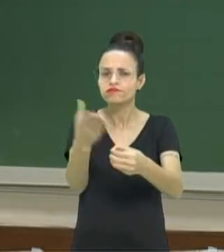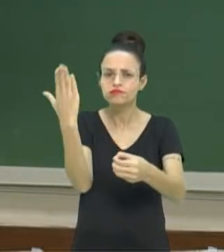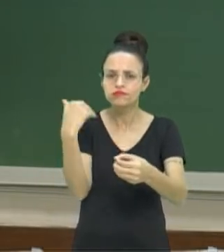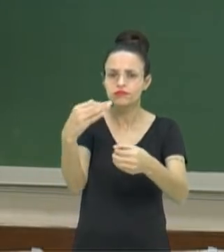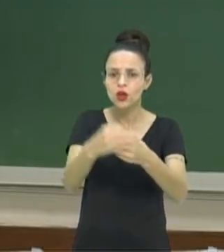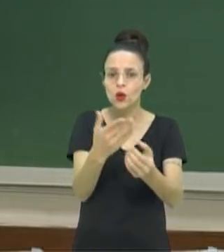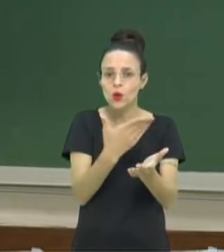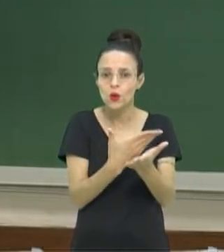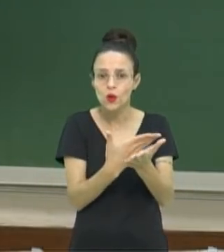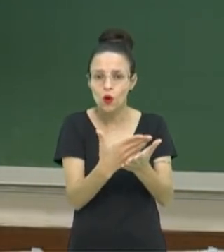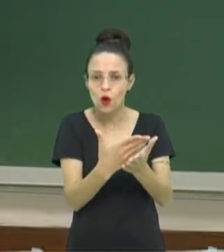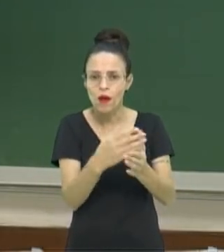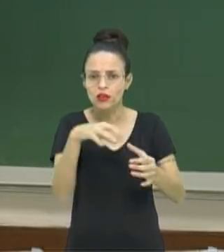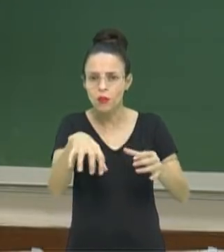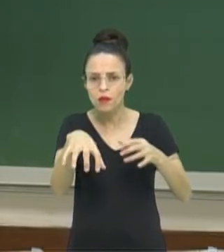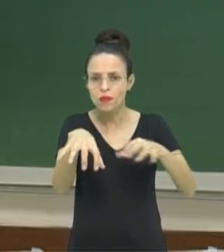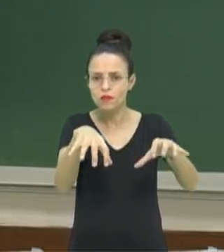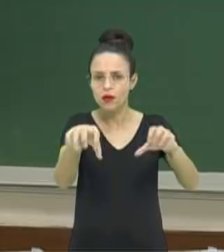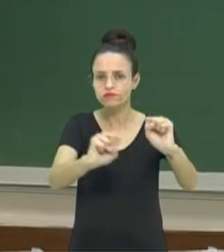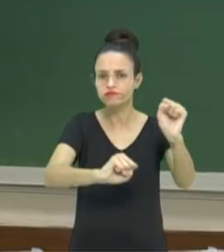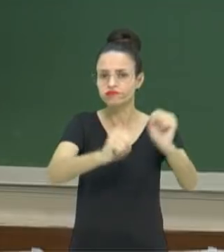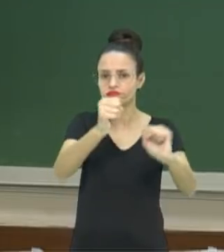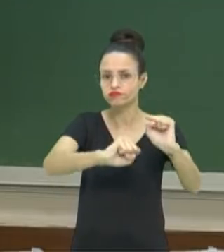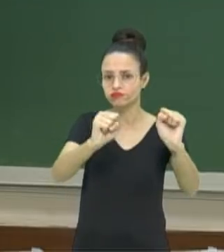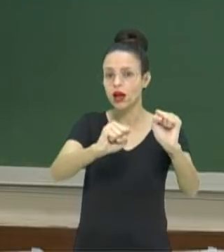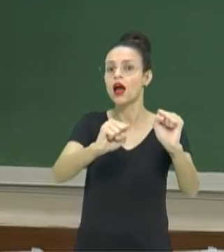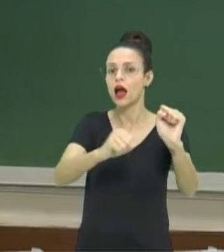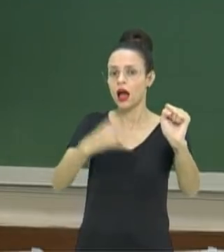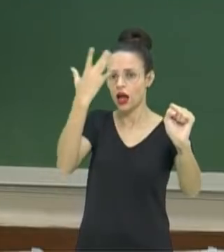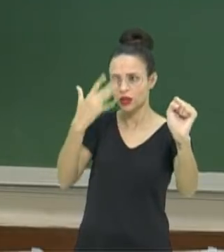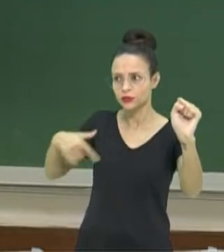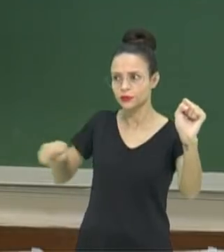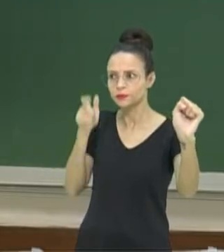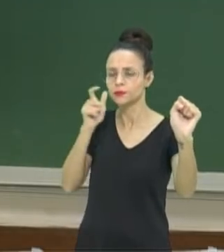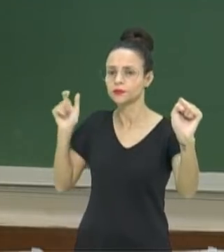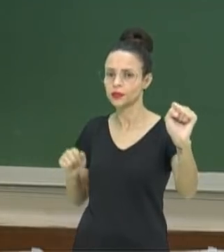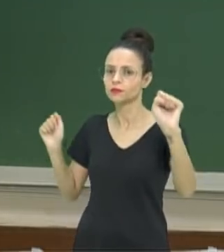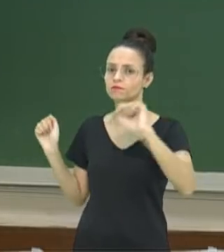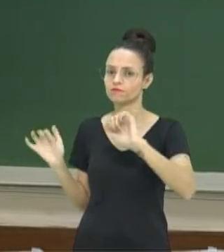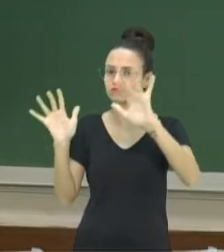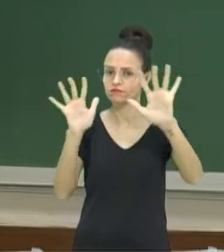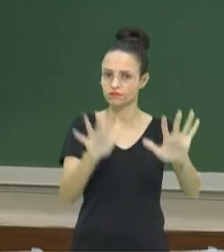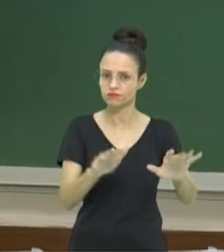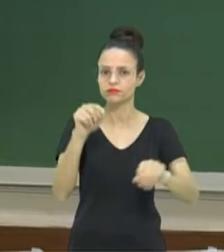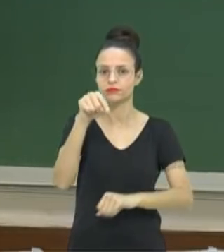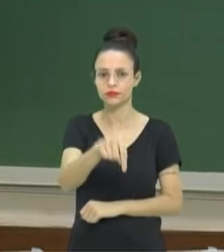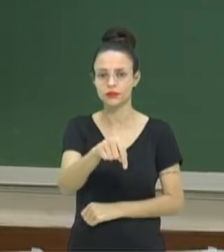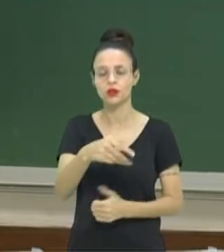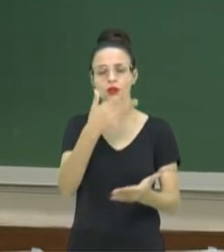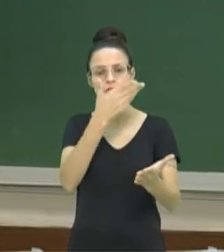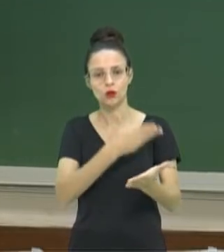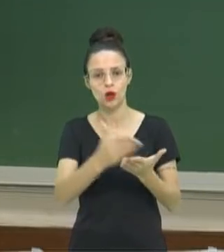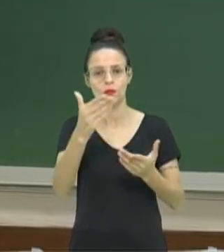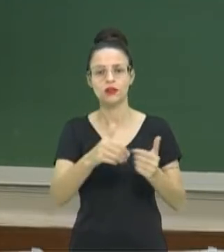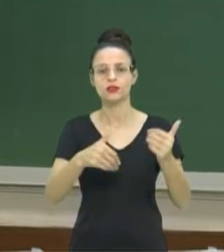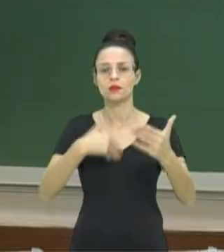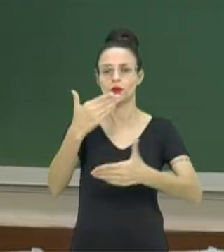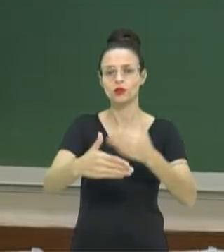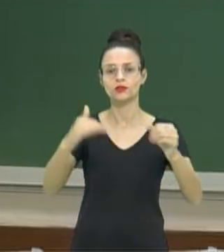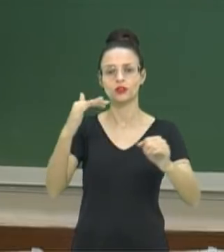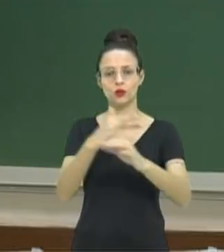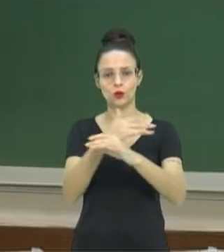e que começam a se industrializar, atraem população. E aí essa população se desloca e a gente vai ter o processo